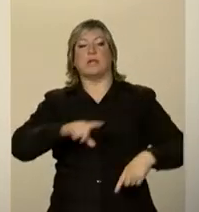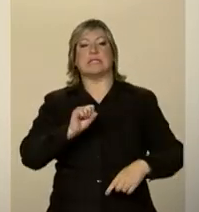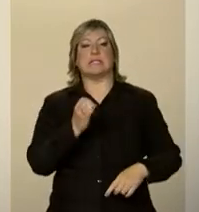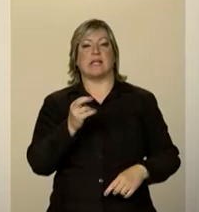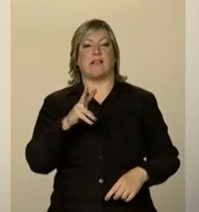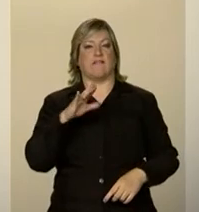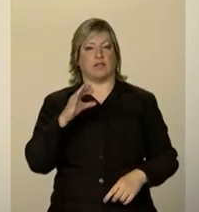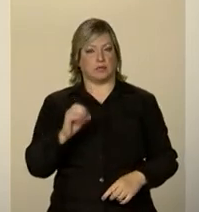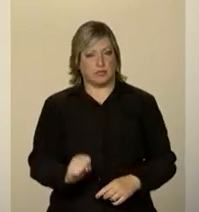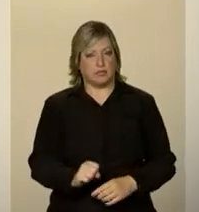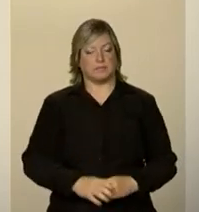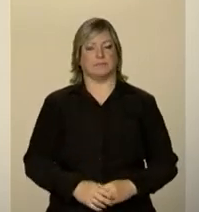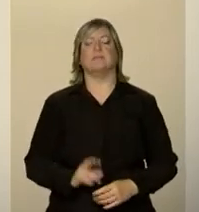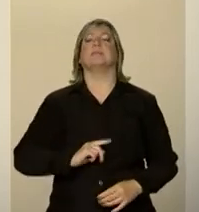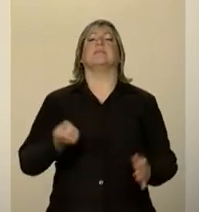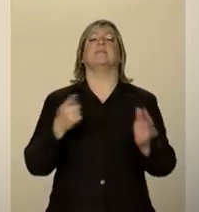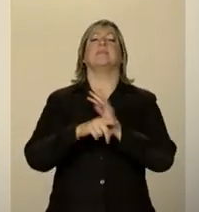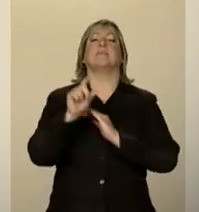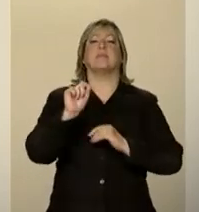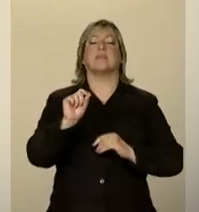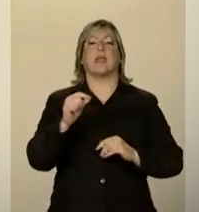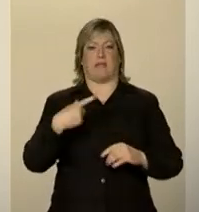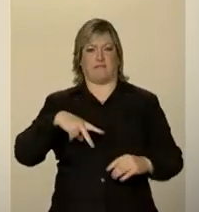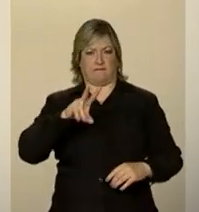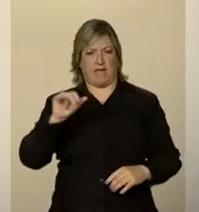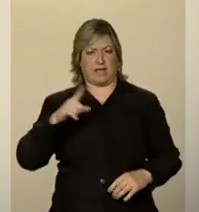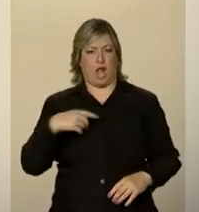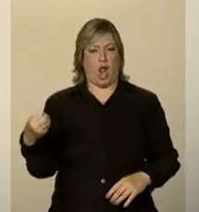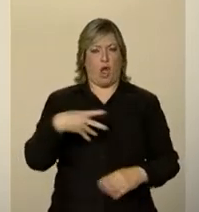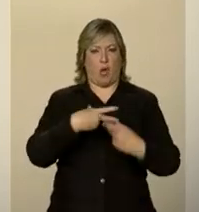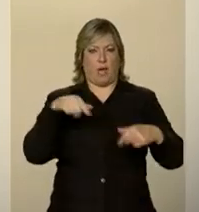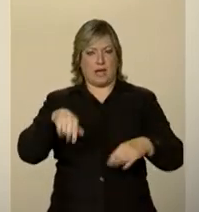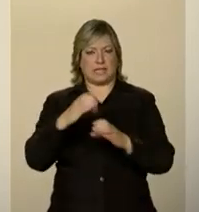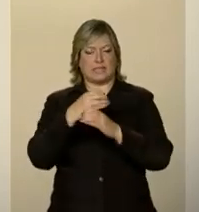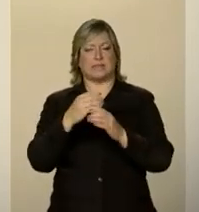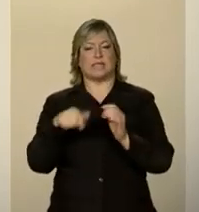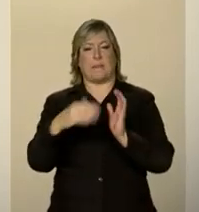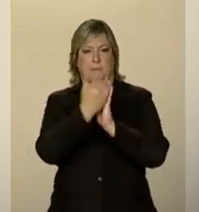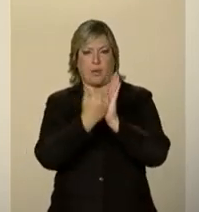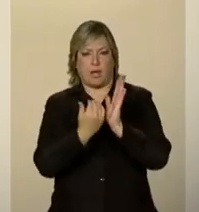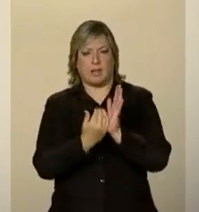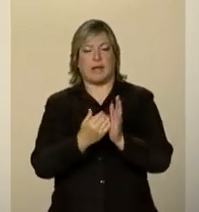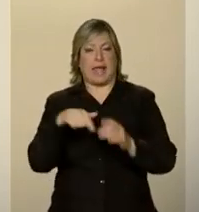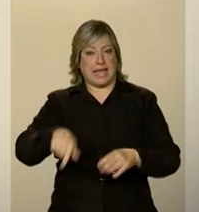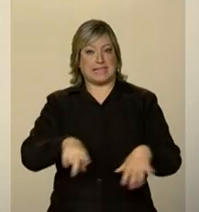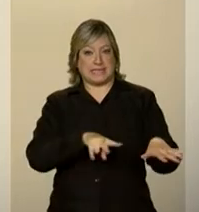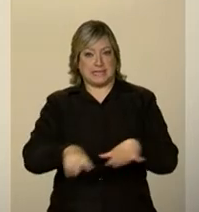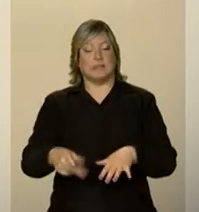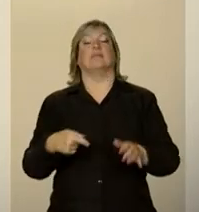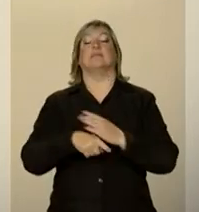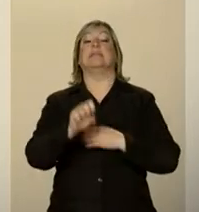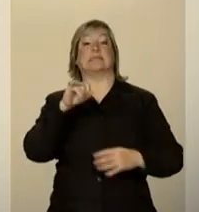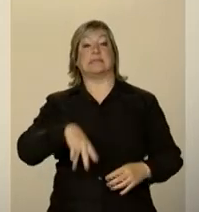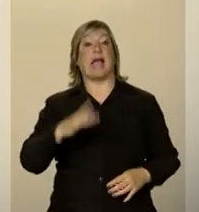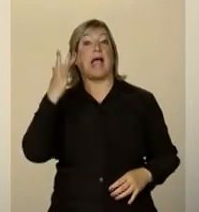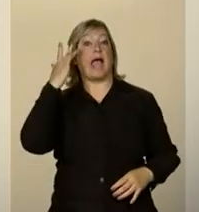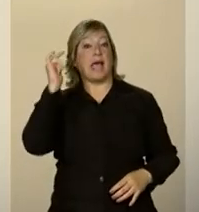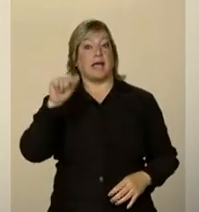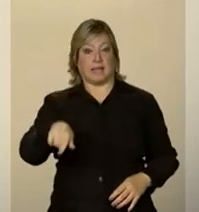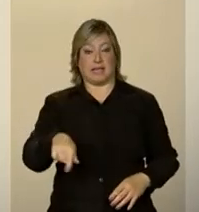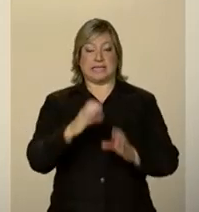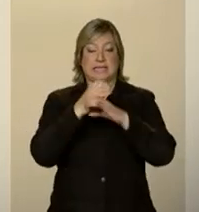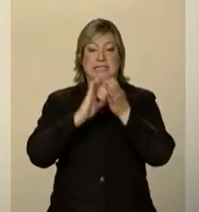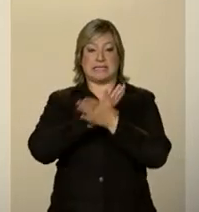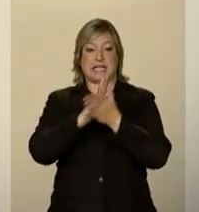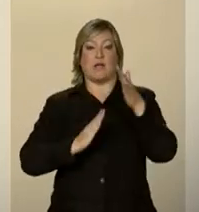e os nossos serviços e presidenta nós vamos ter novidades no Ciência sem Fronteiras desta semana vamos sim amanhã o Ciência sem Fronteiras